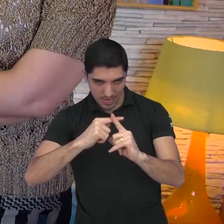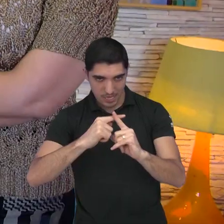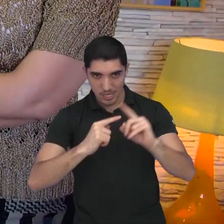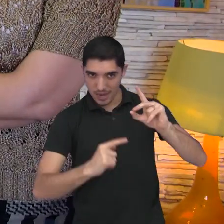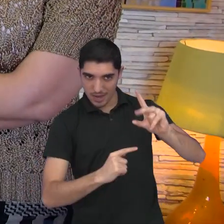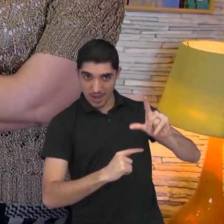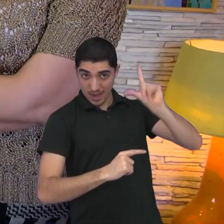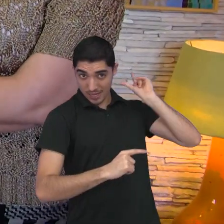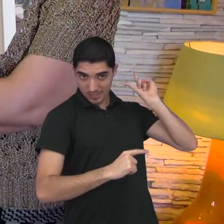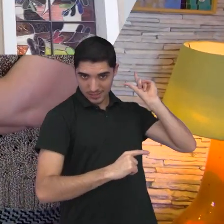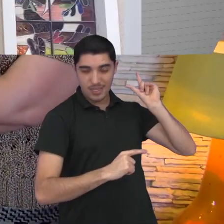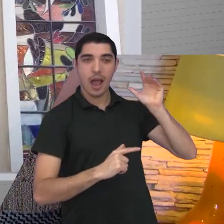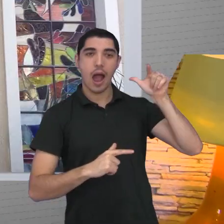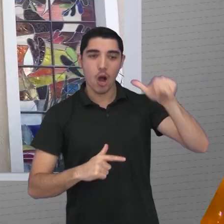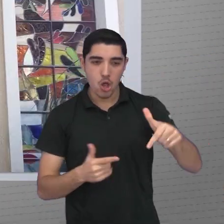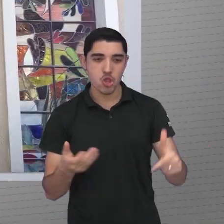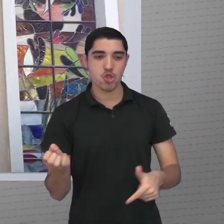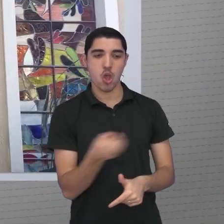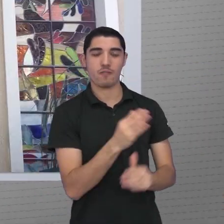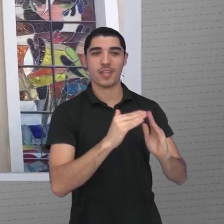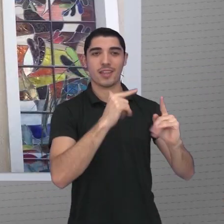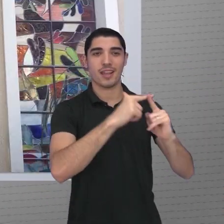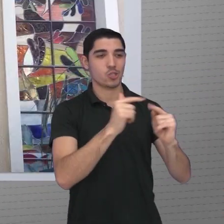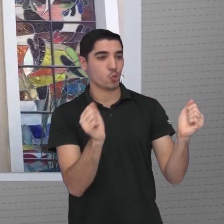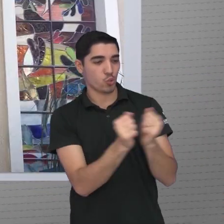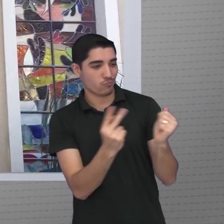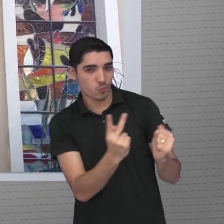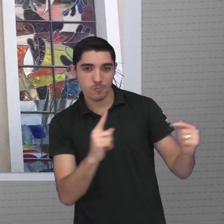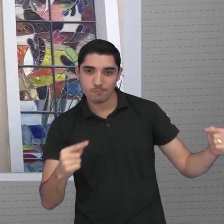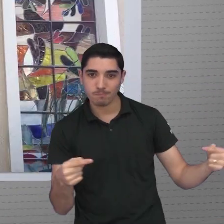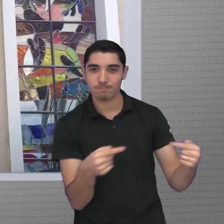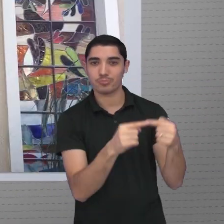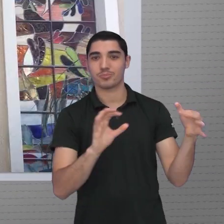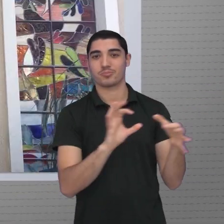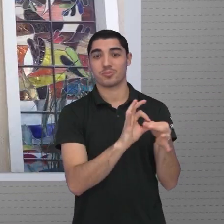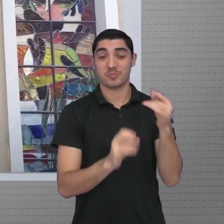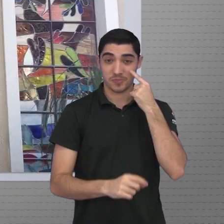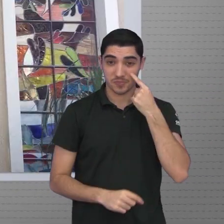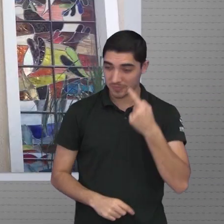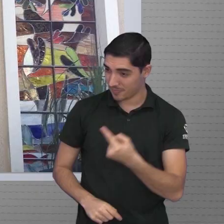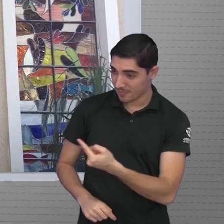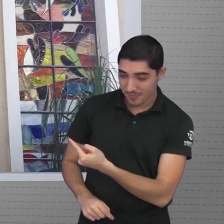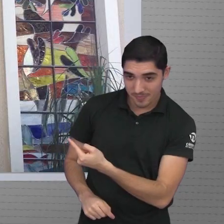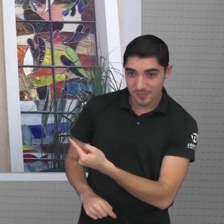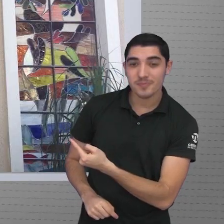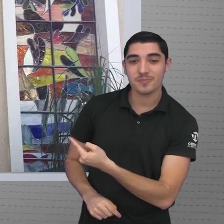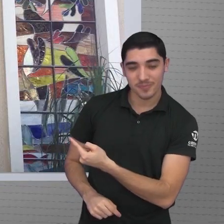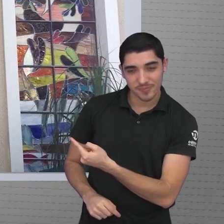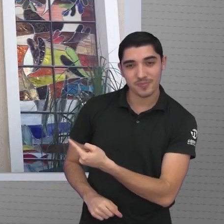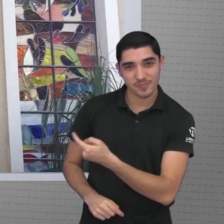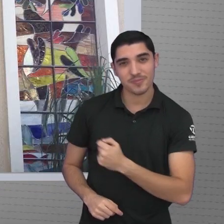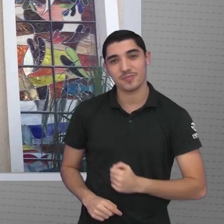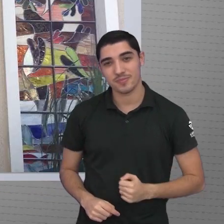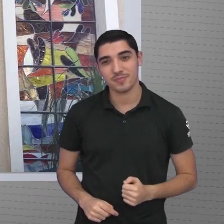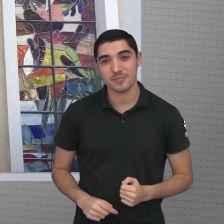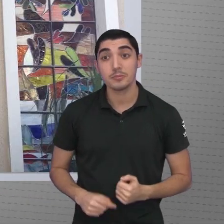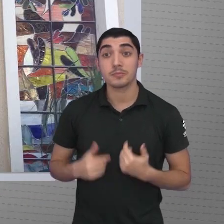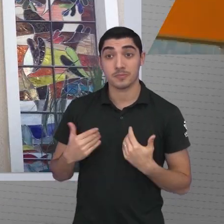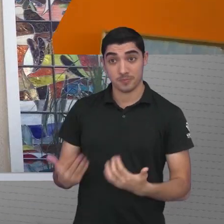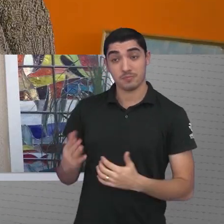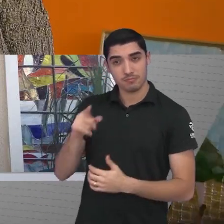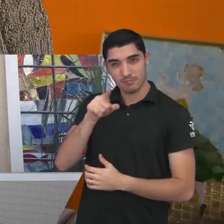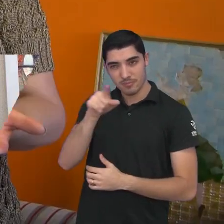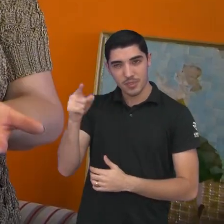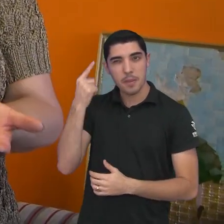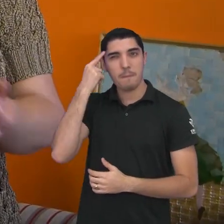igreja anterior com a igreja atual. E ele está na porta de entrada do relicário, que é uma igrejinha. E